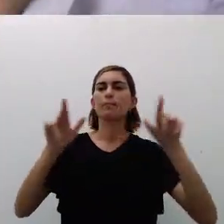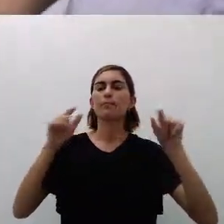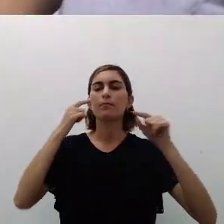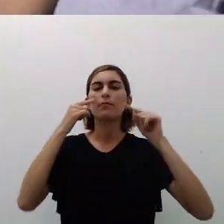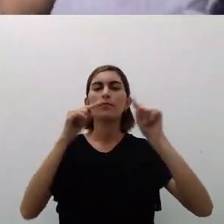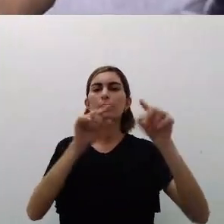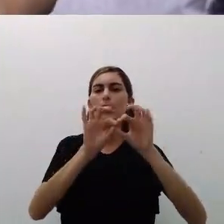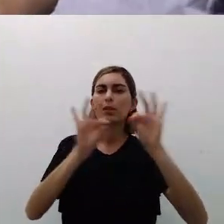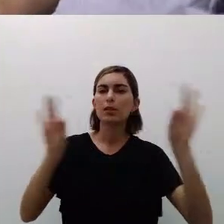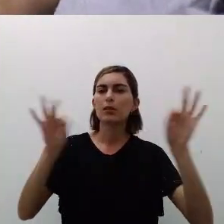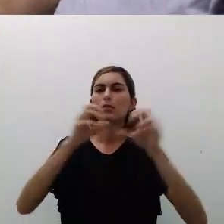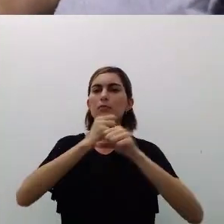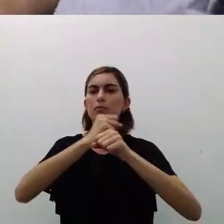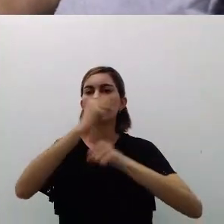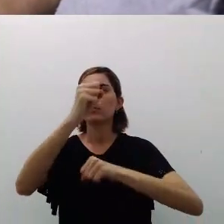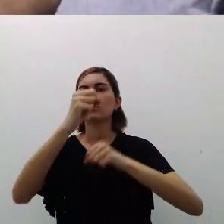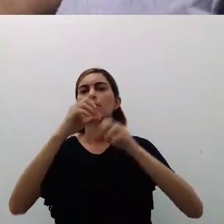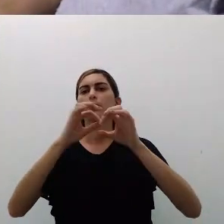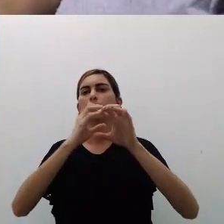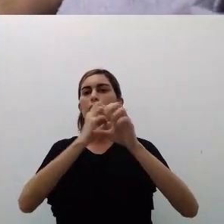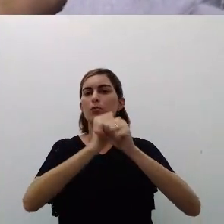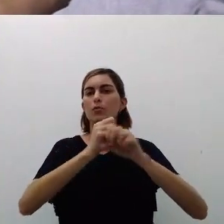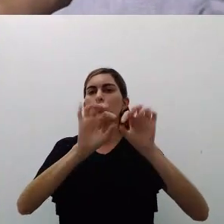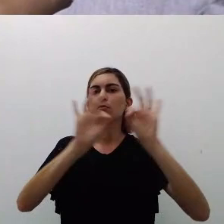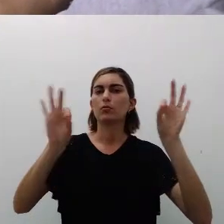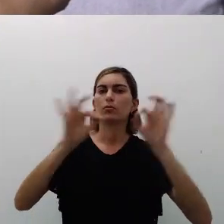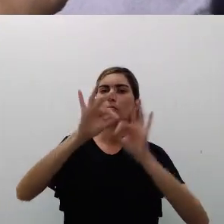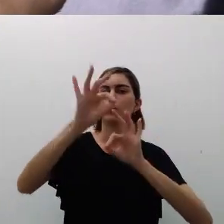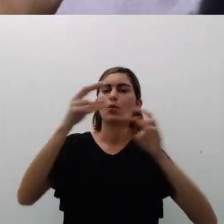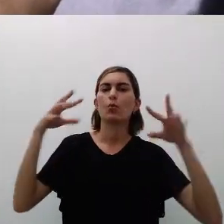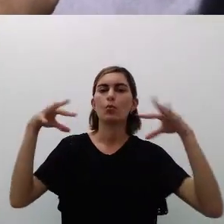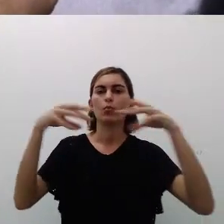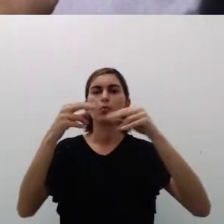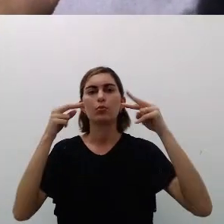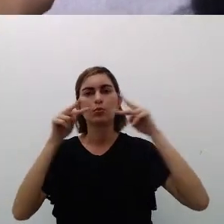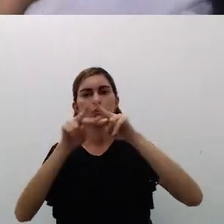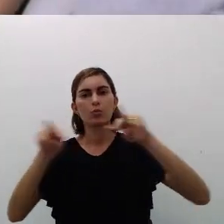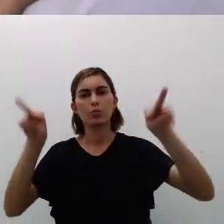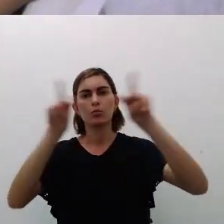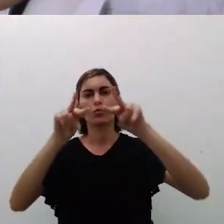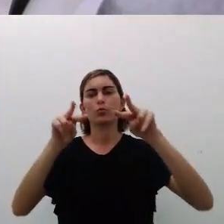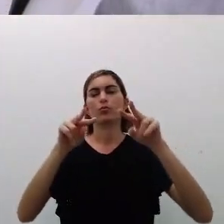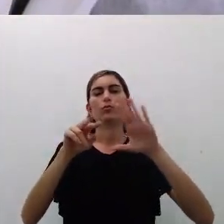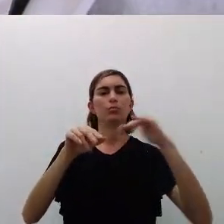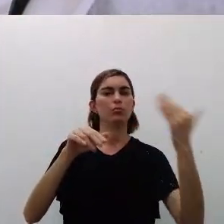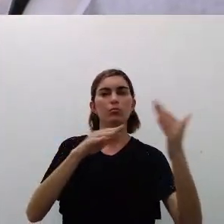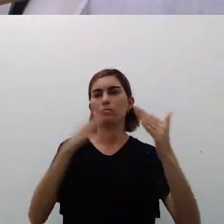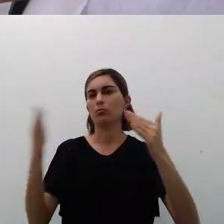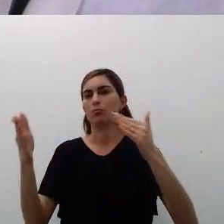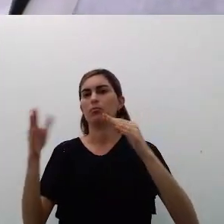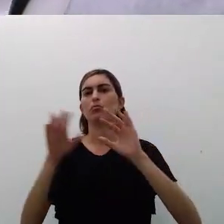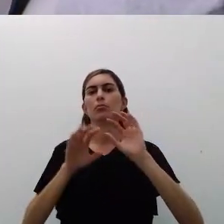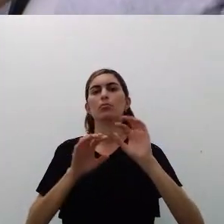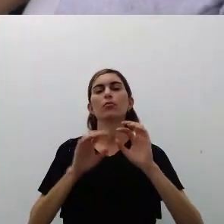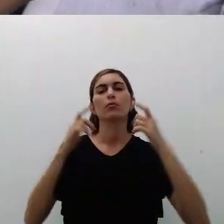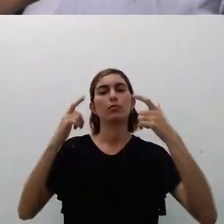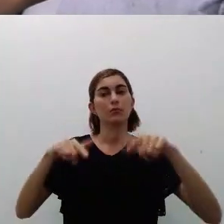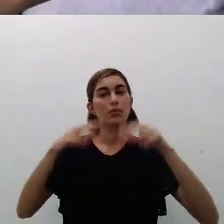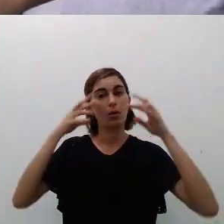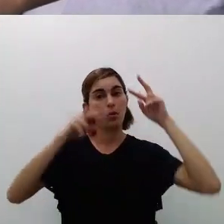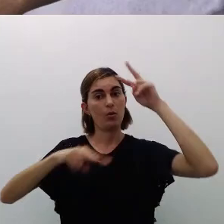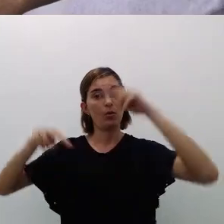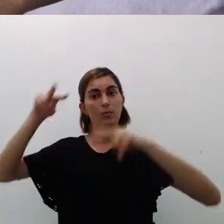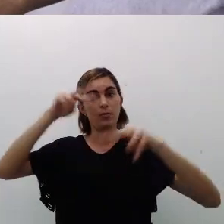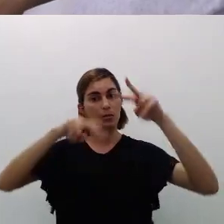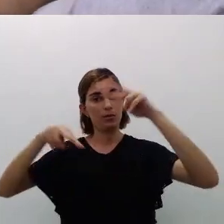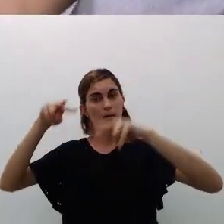para observar todas as posições, para observar aqui todas as posições.